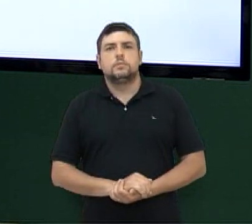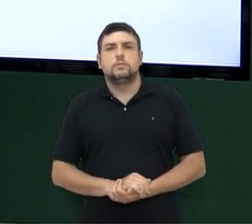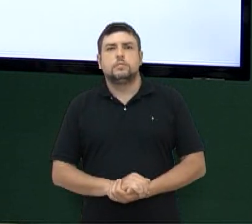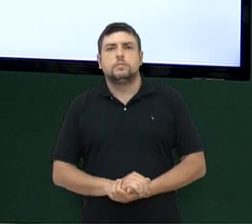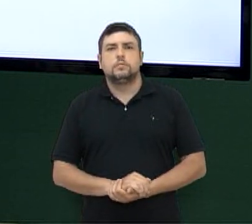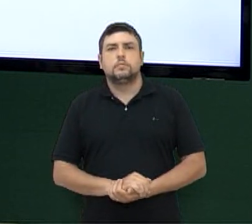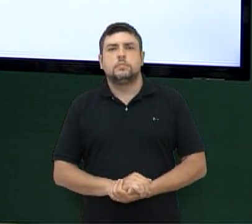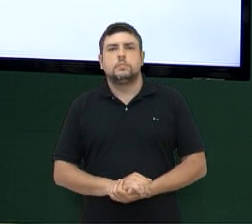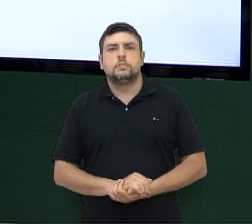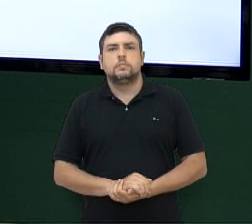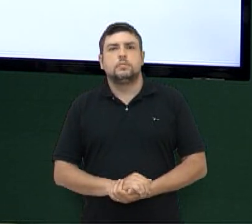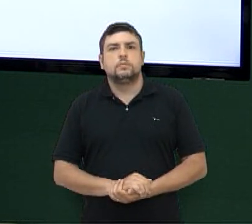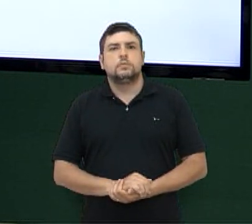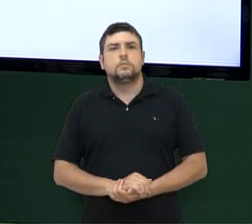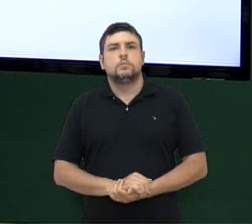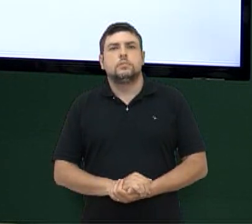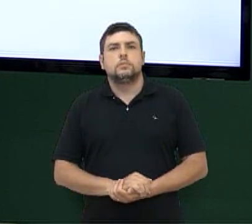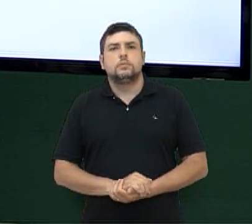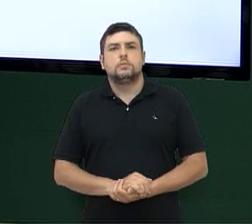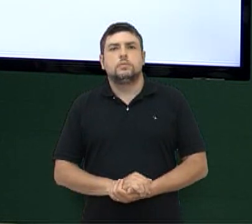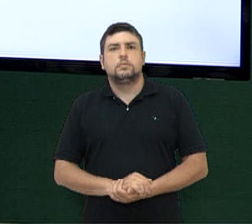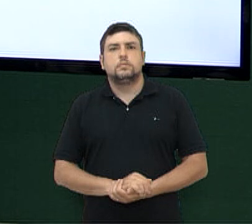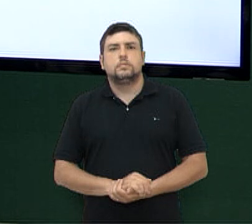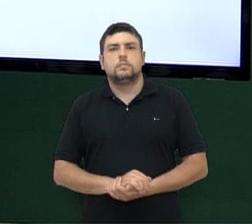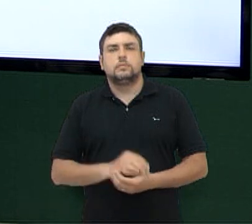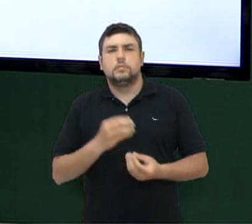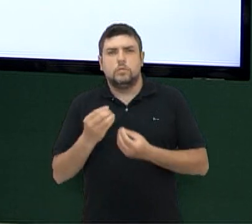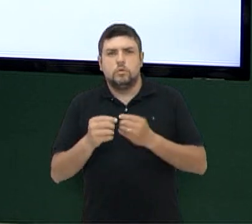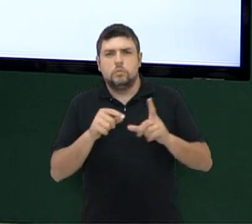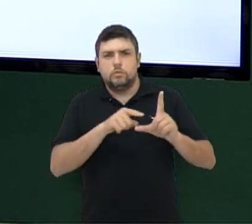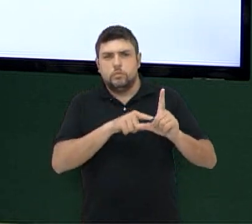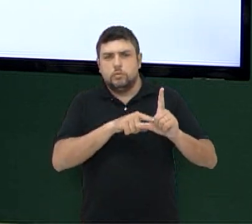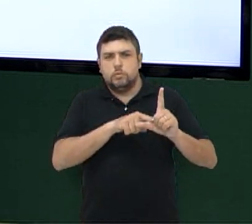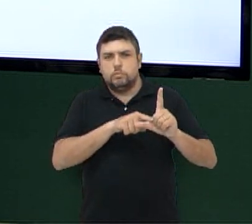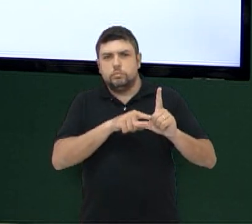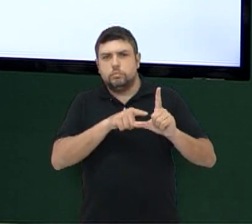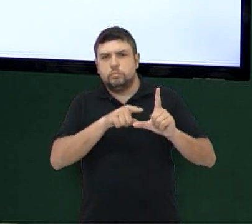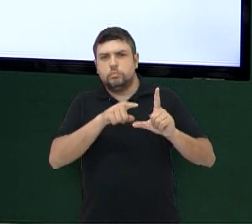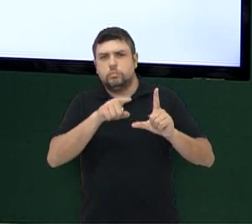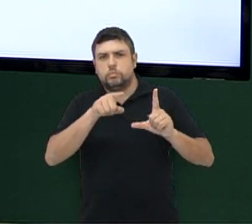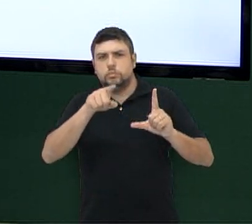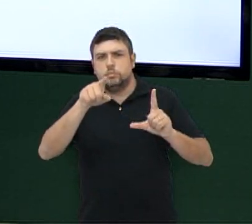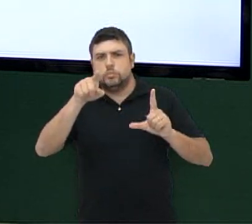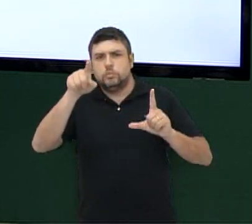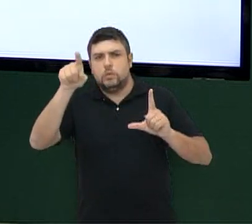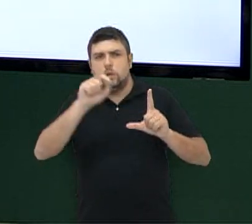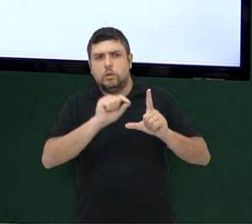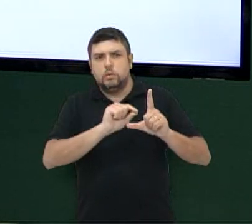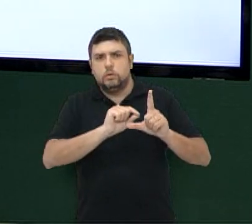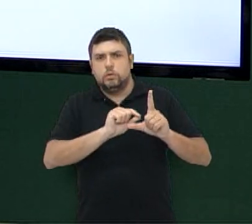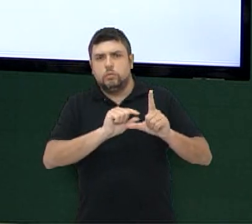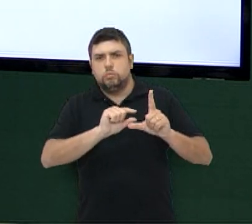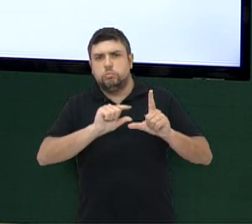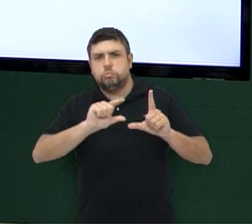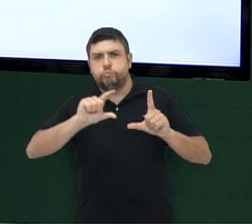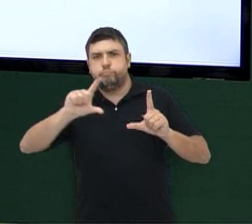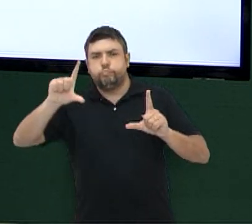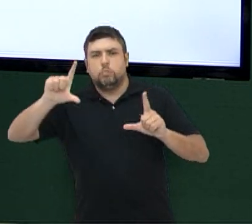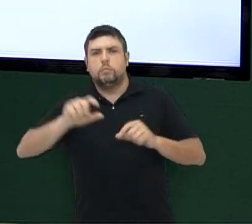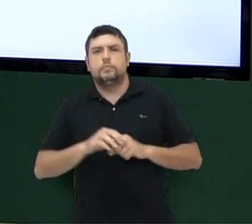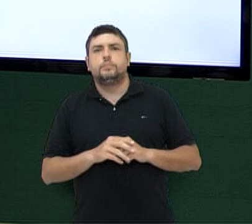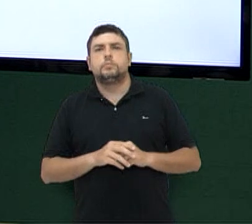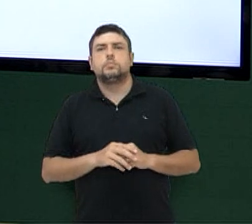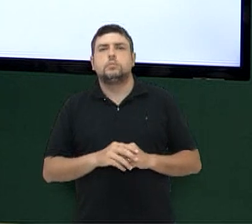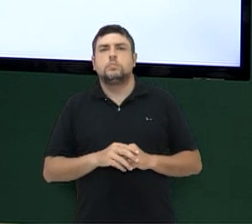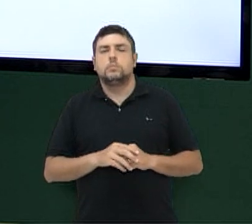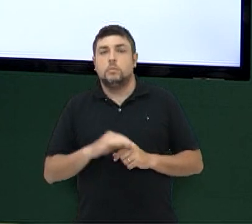com uma função linear crescente. Veja a característica do gráfico. É muito importante, pessoal,